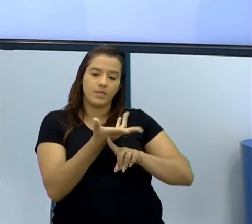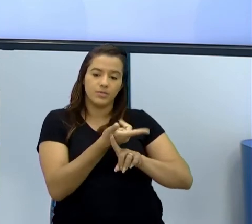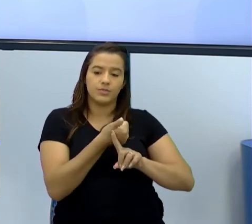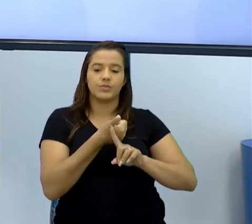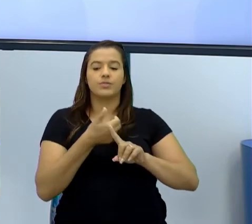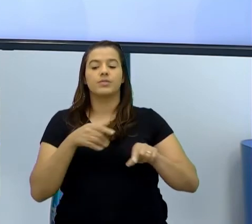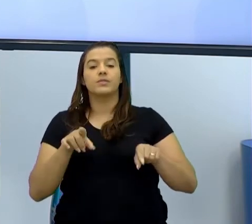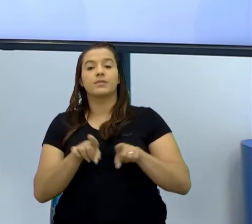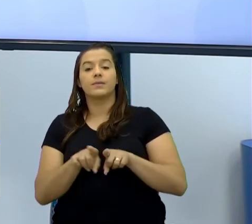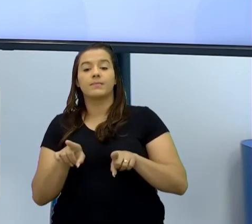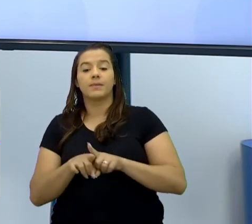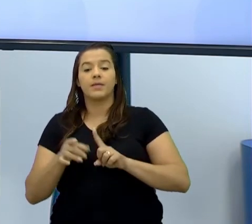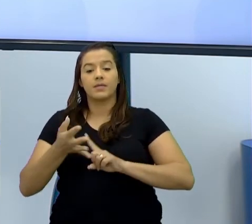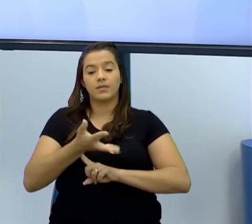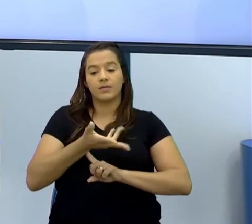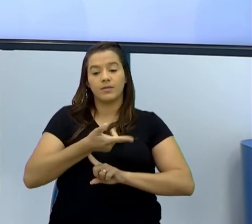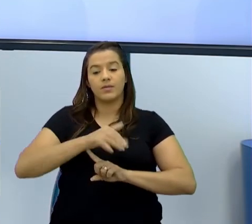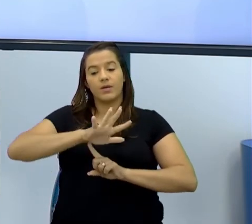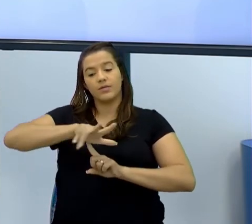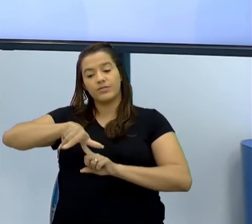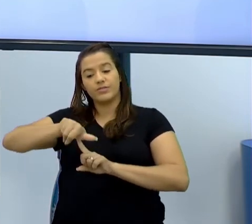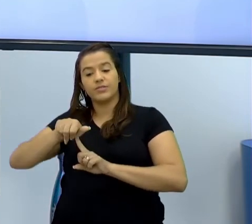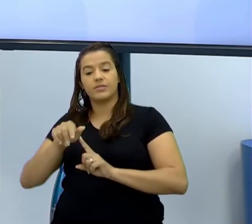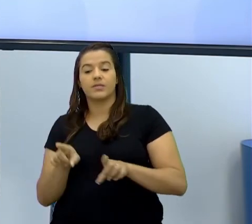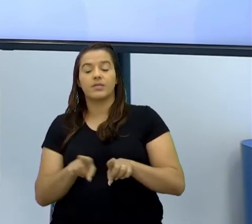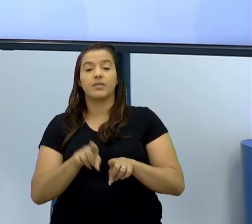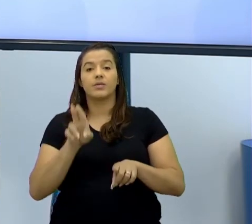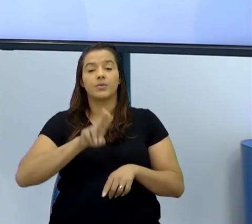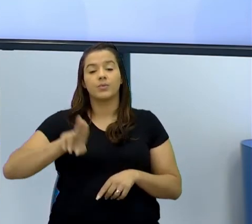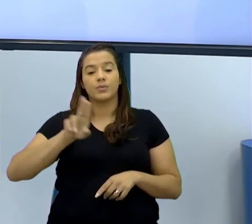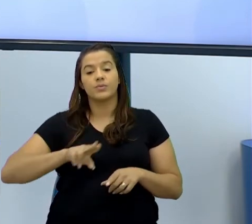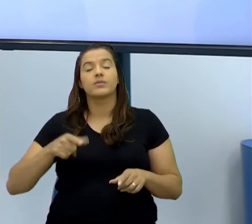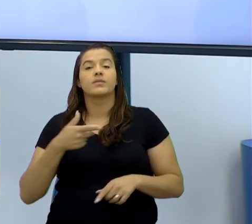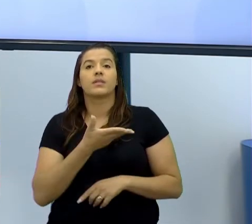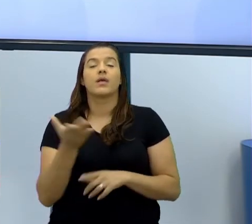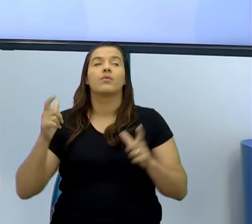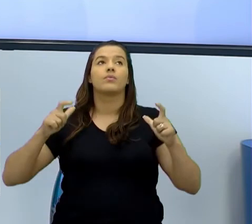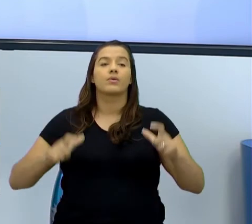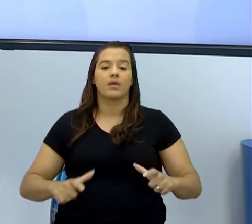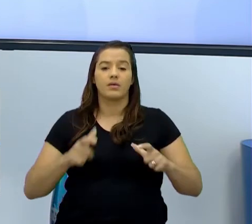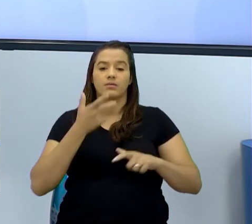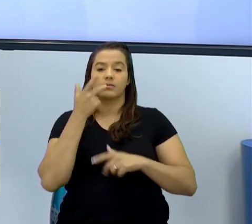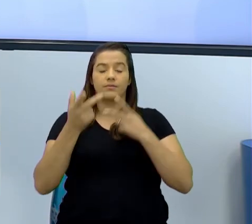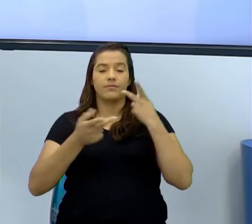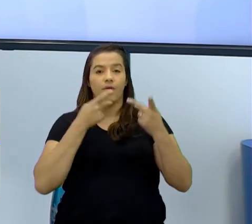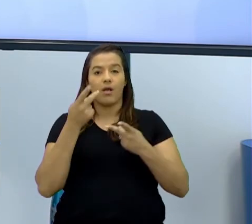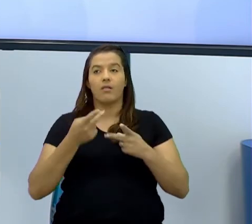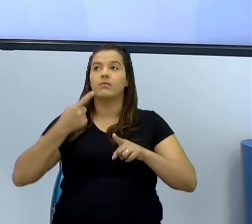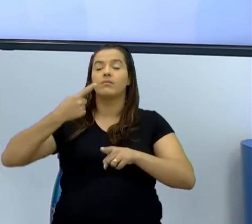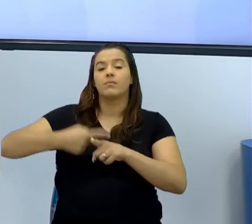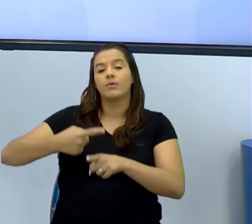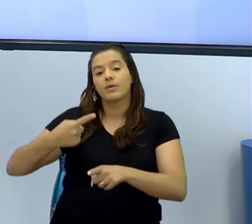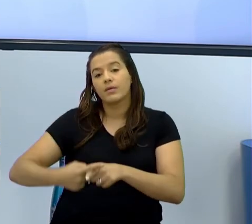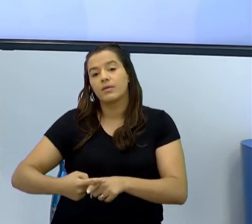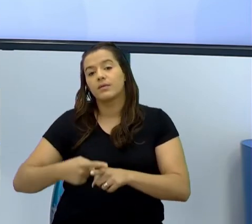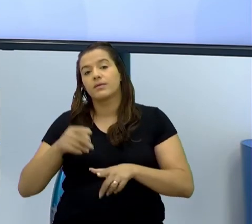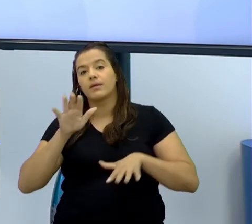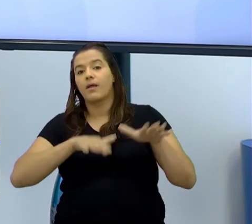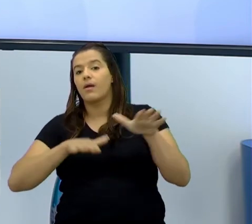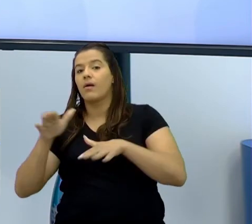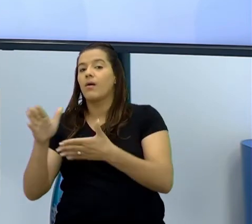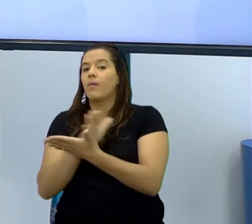Nós observamos o espaço em que a narrativa da música está situada, o porquê que determinadas